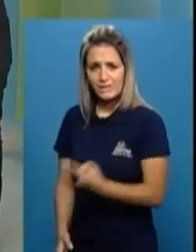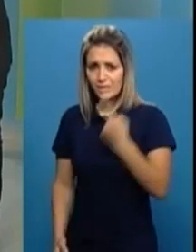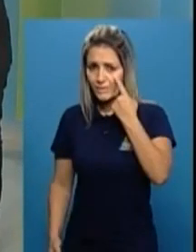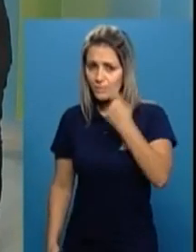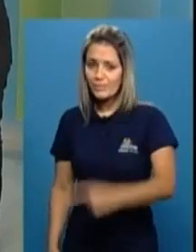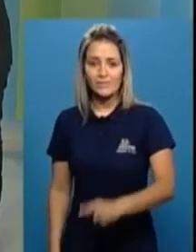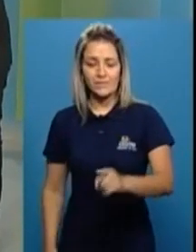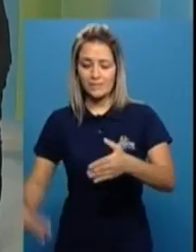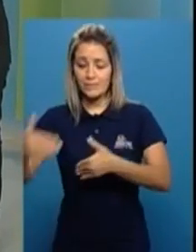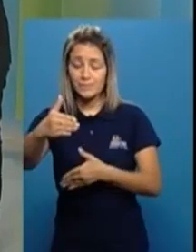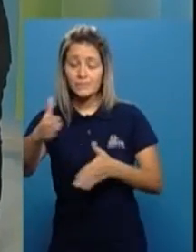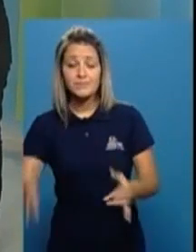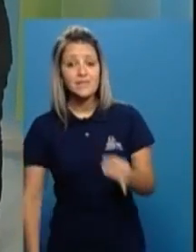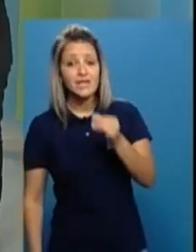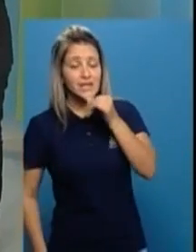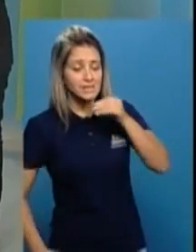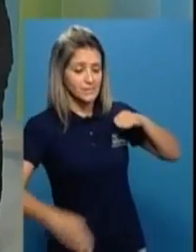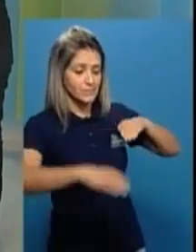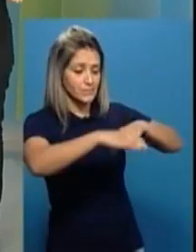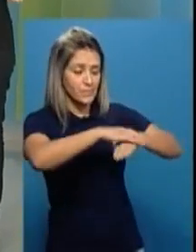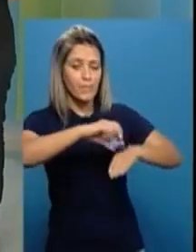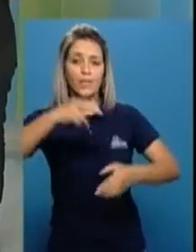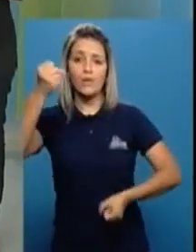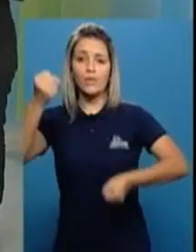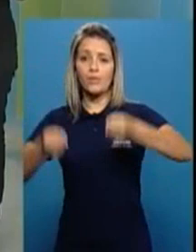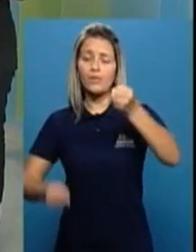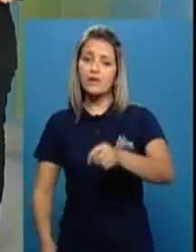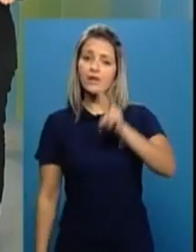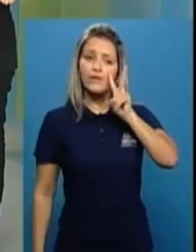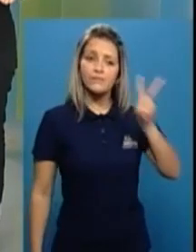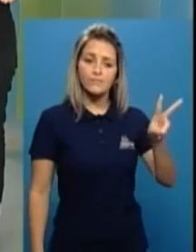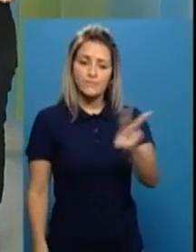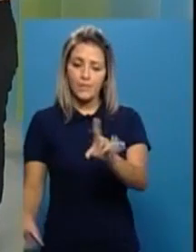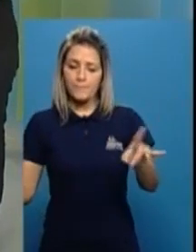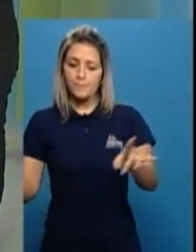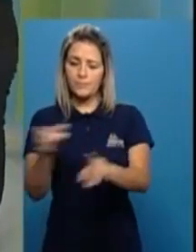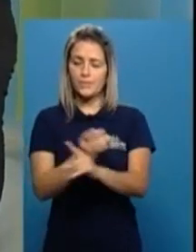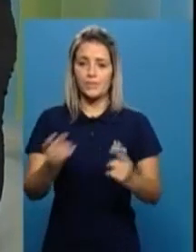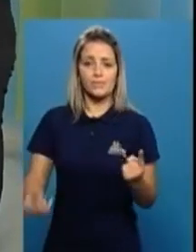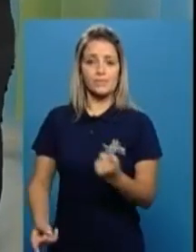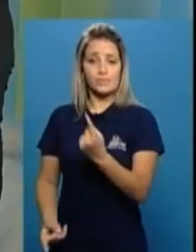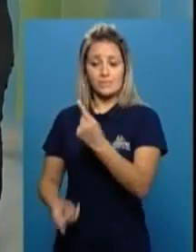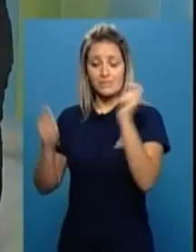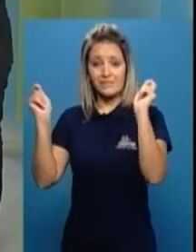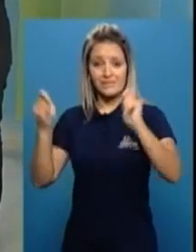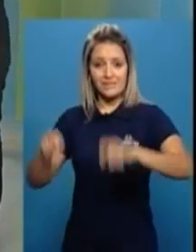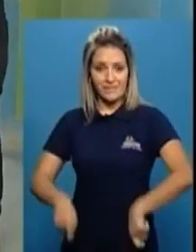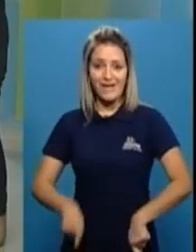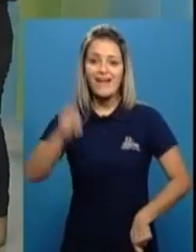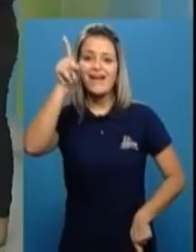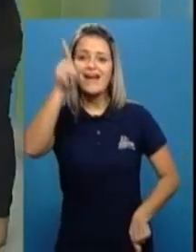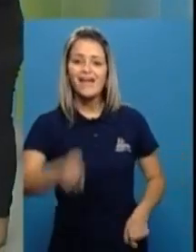se produz um sapato ou um carro, é possível identificá-lo individualmente. Lá nos produtos